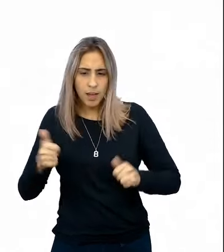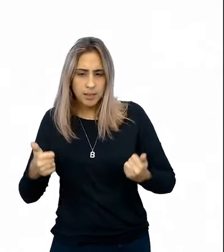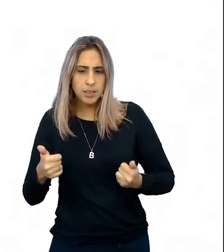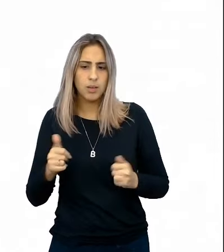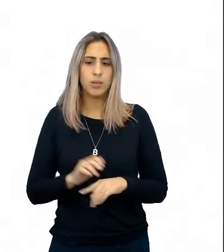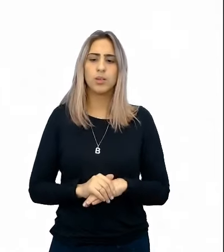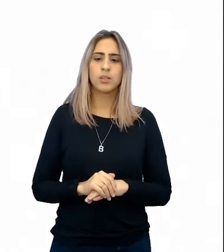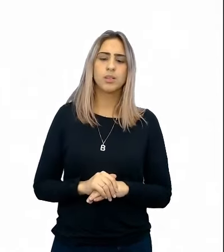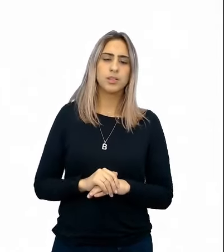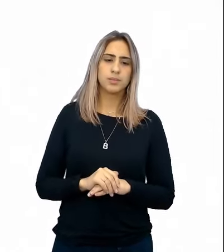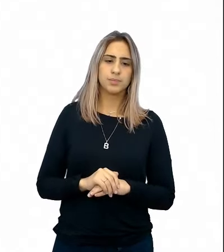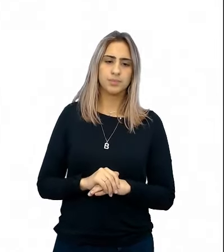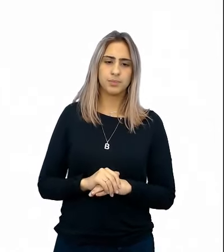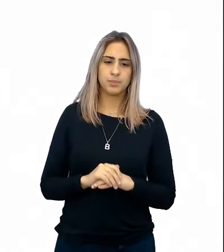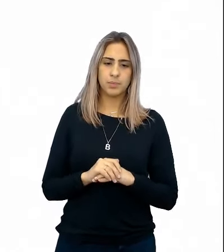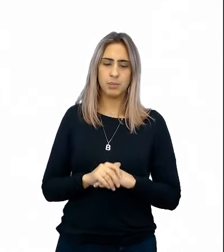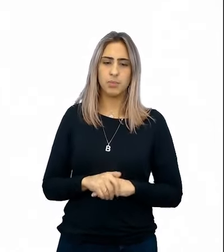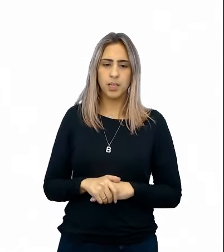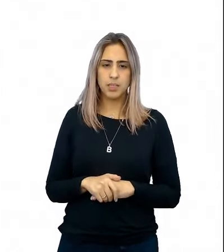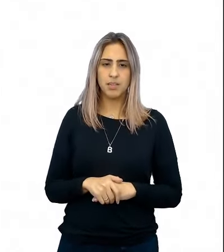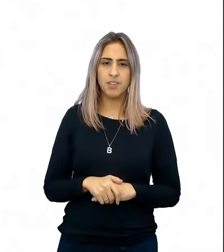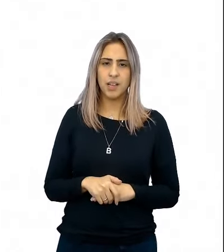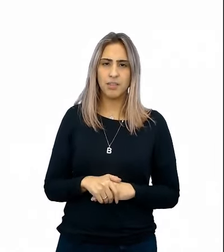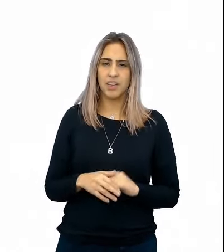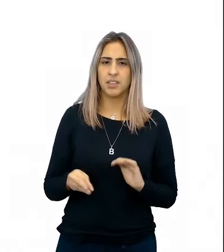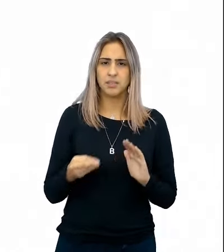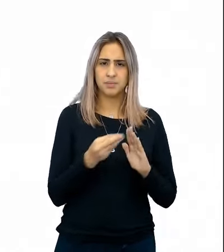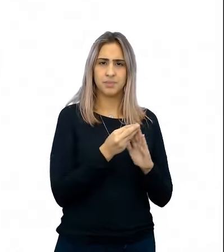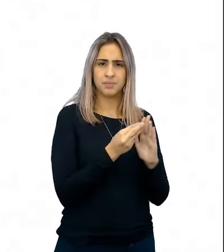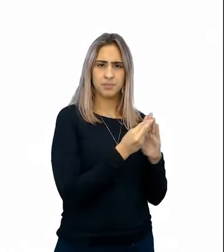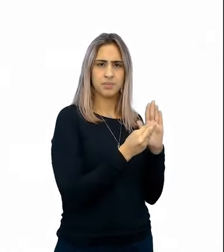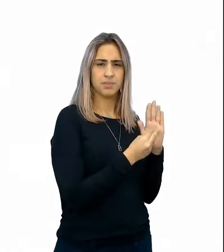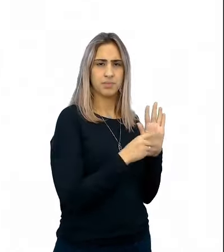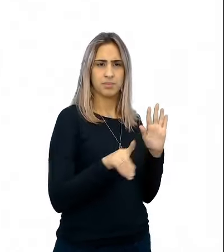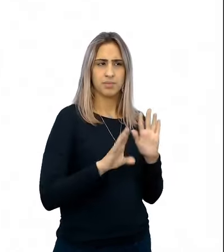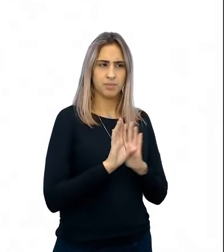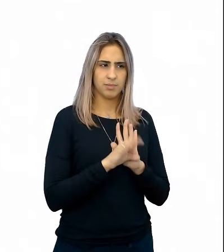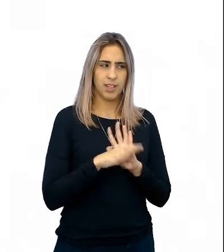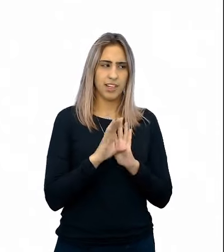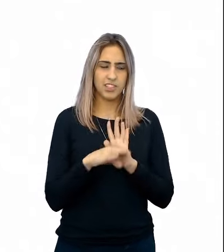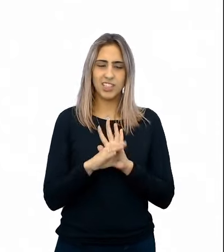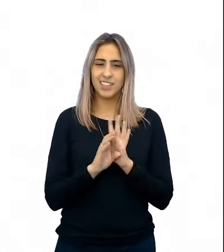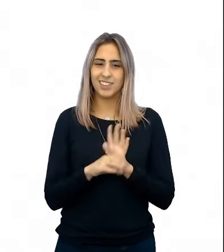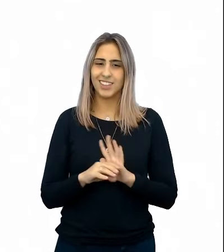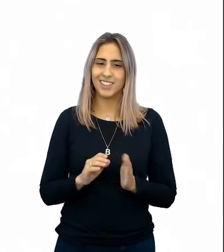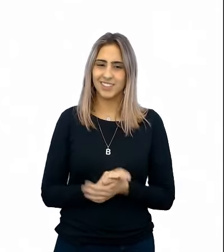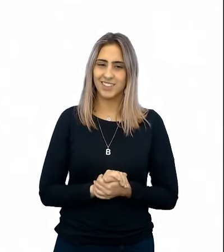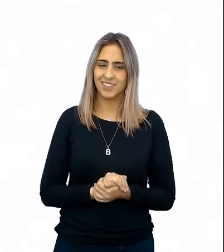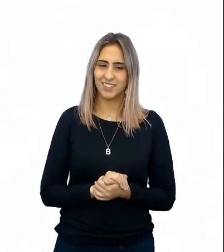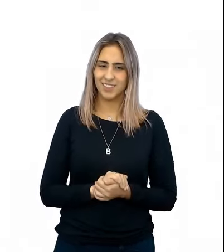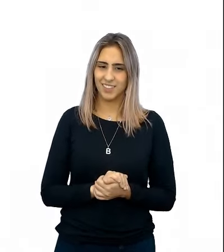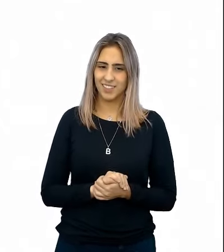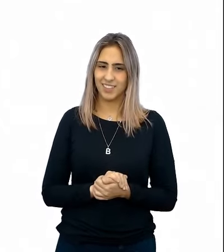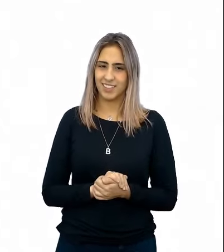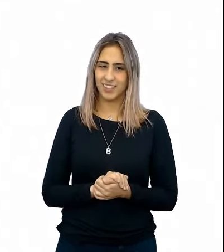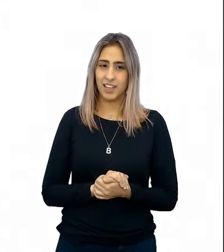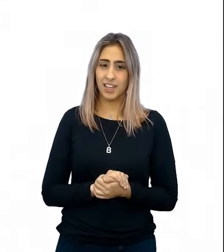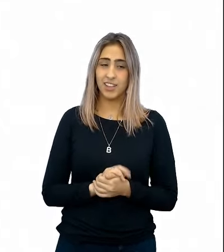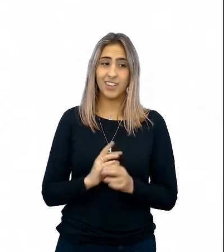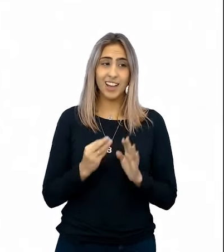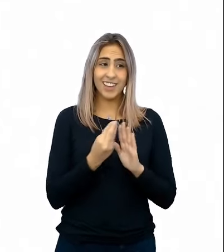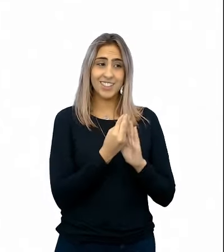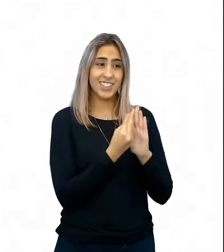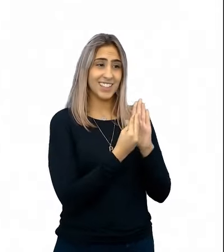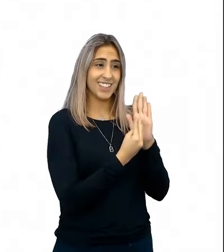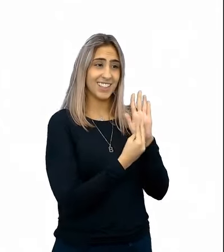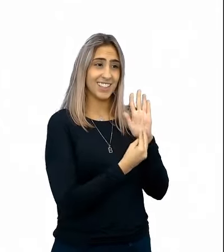o Hadi também, o Charles Hadi também traz alguns conceitos essenciais para a compreensão do que vem a ser